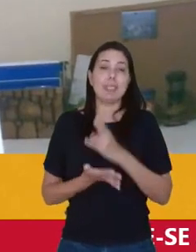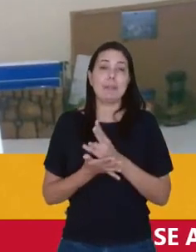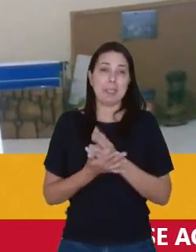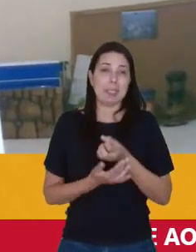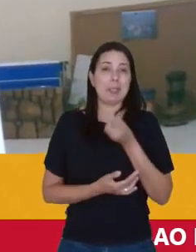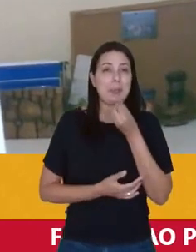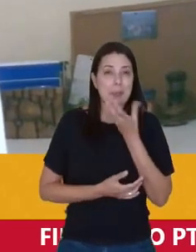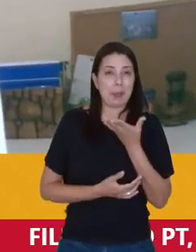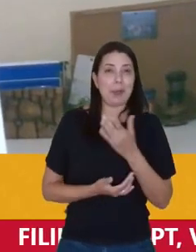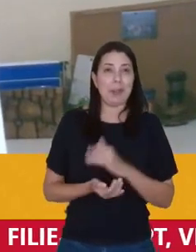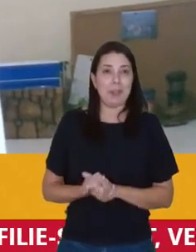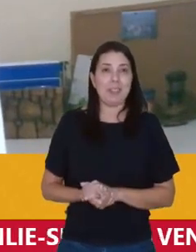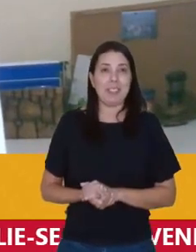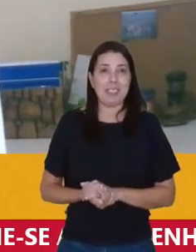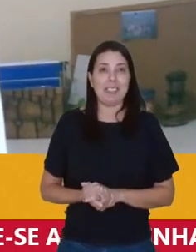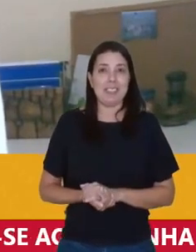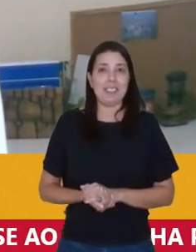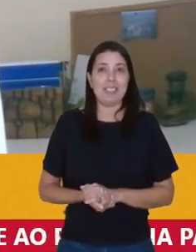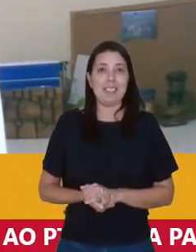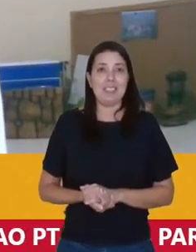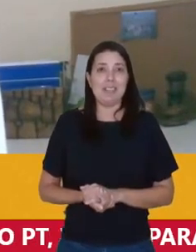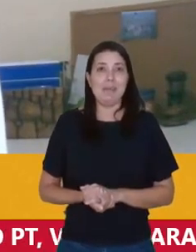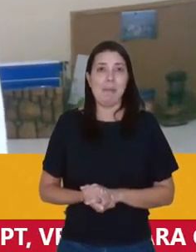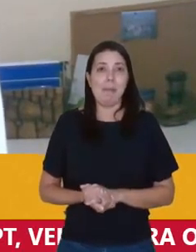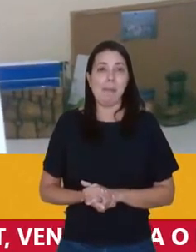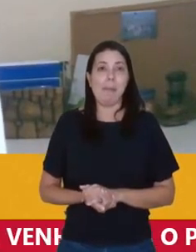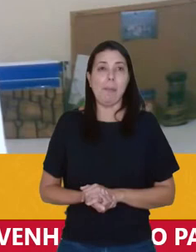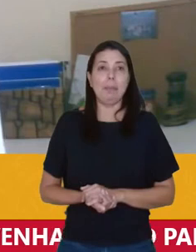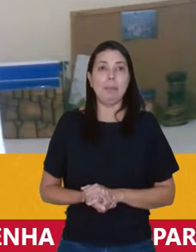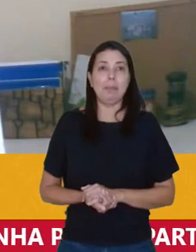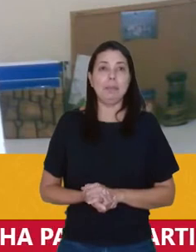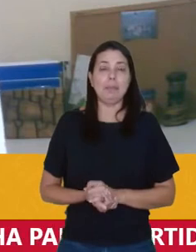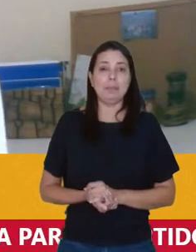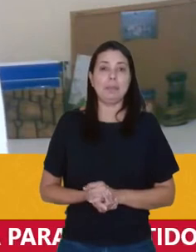bom, está tão bom ouvir vocês.